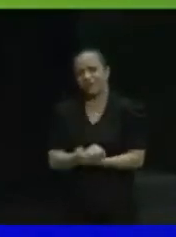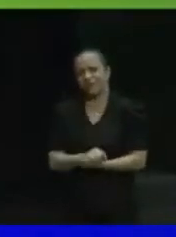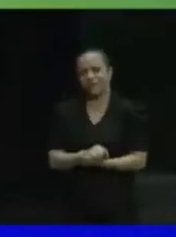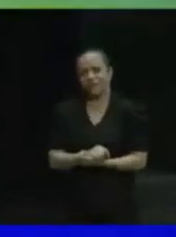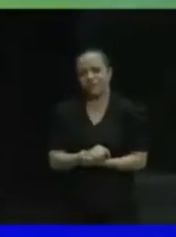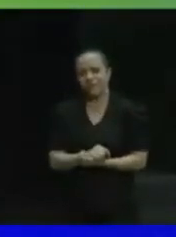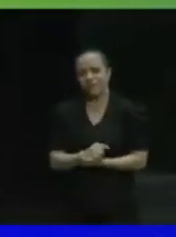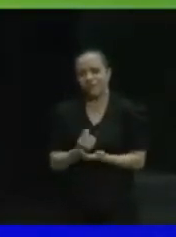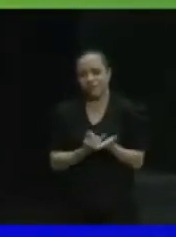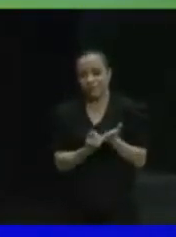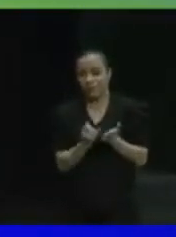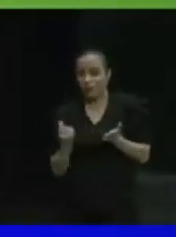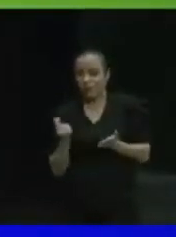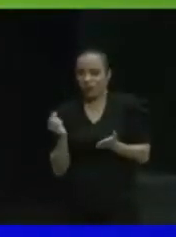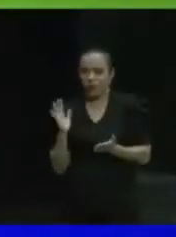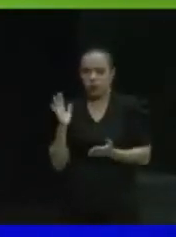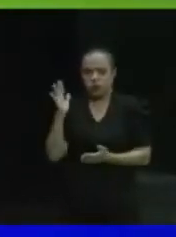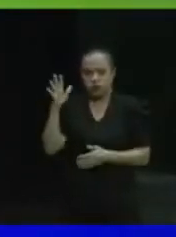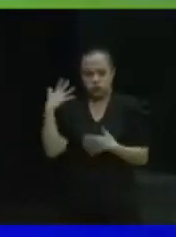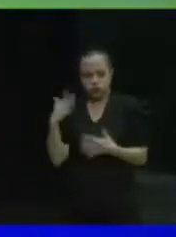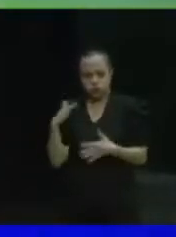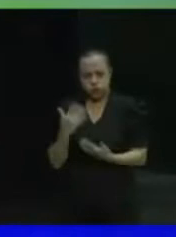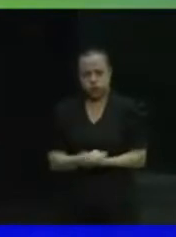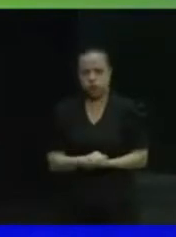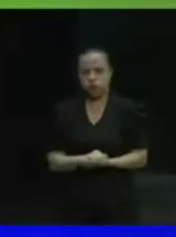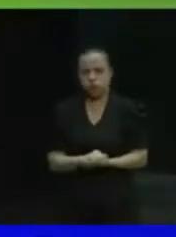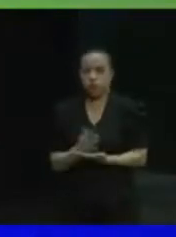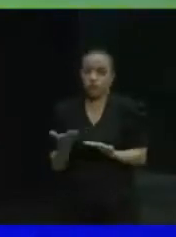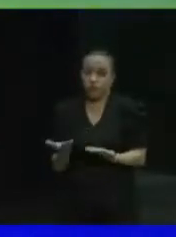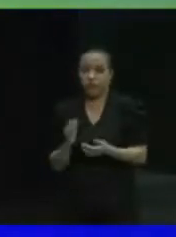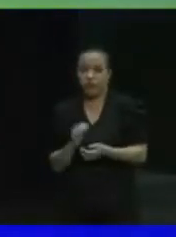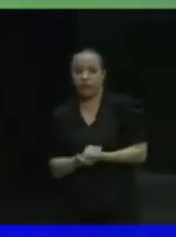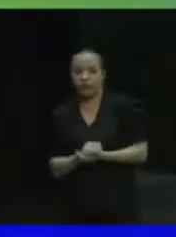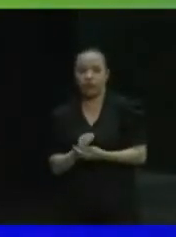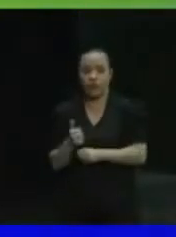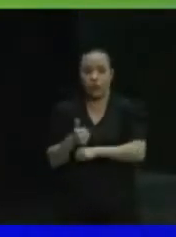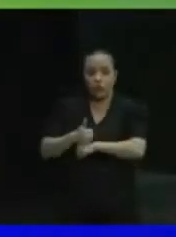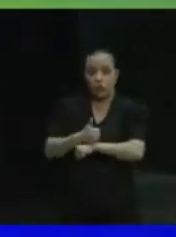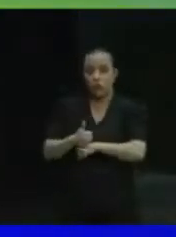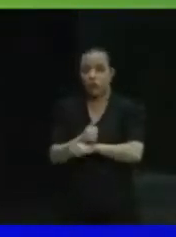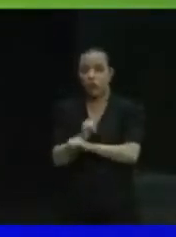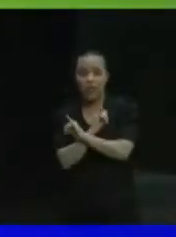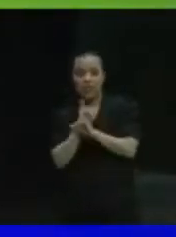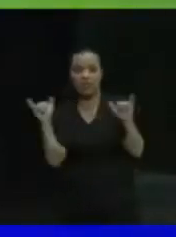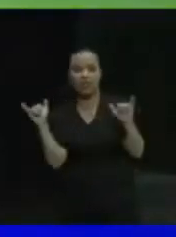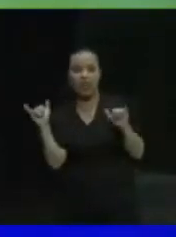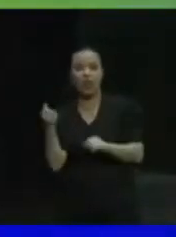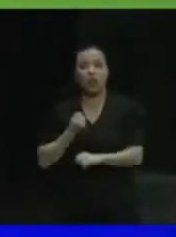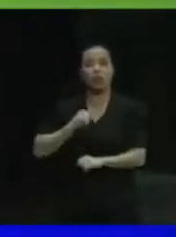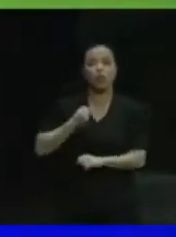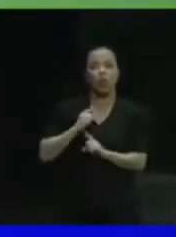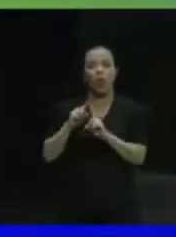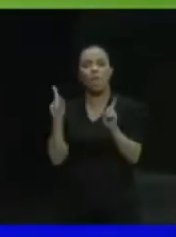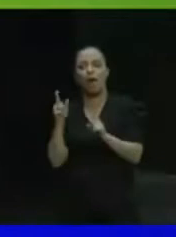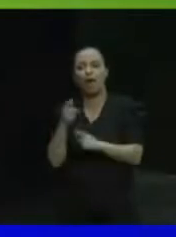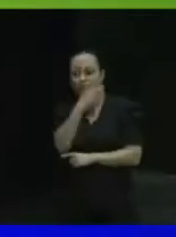inflação está muito alta. Os técnicos falam em um número, mas quem vai no posto de gasolina, quem